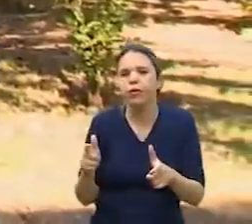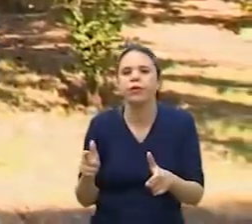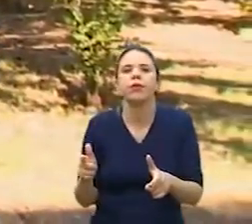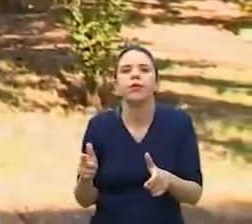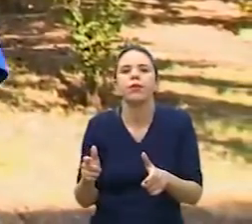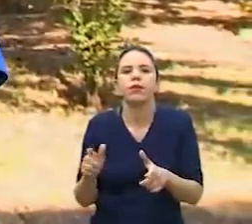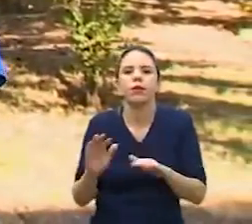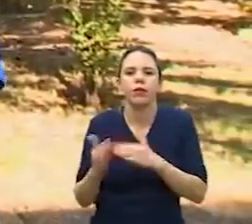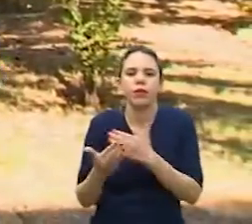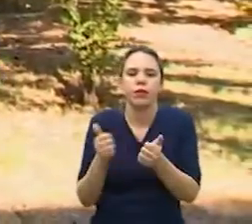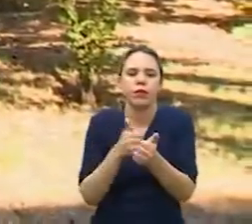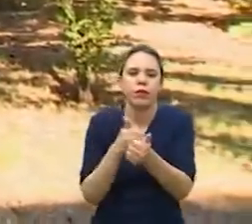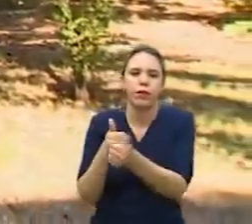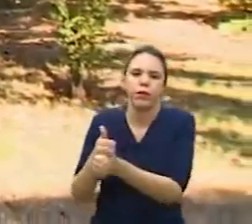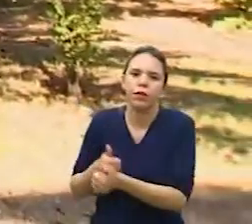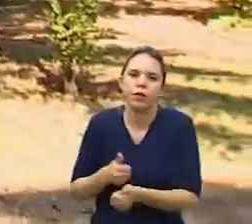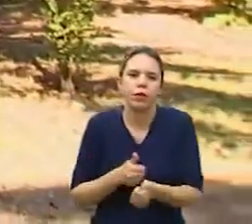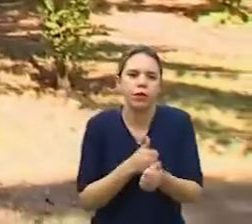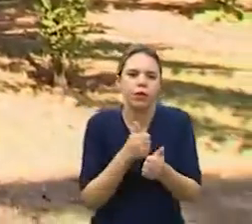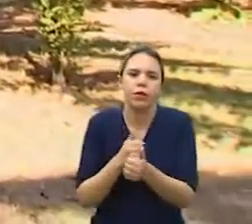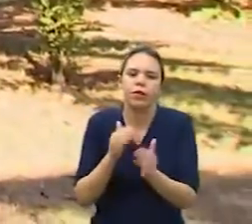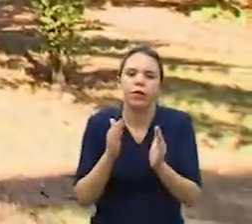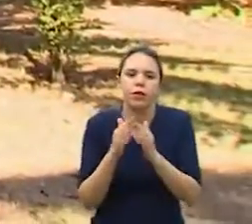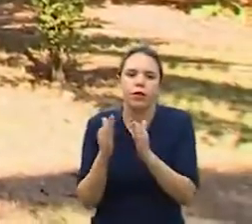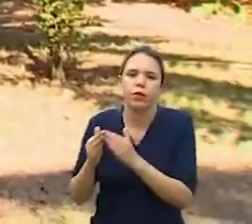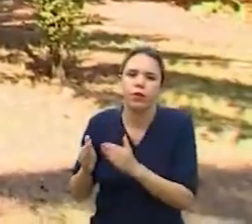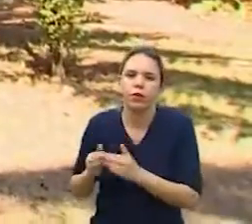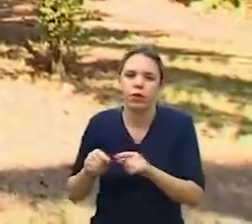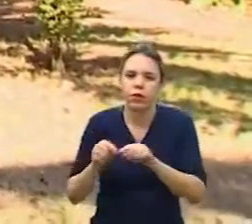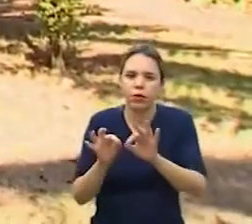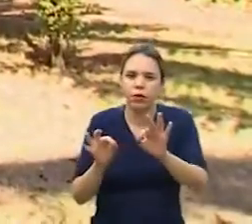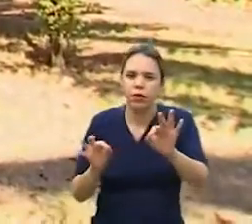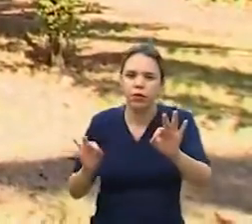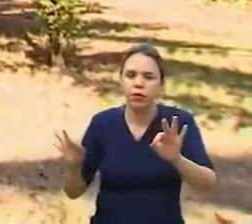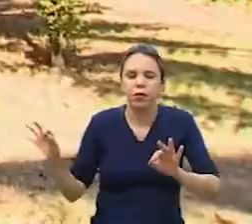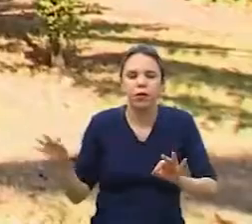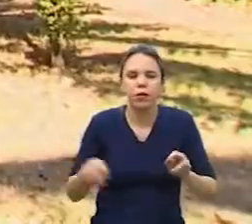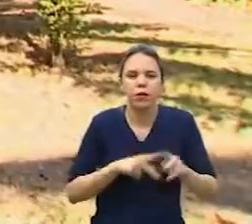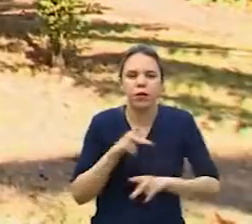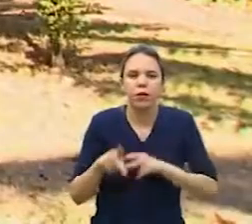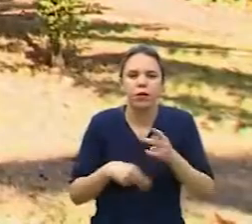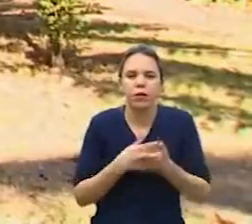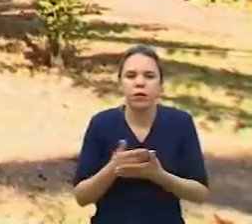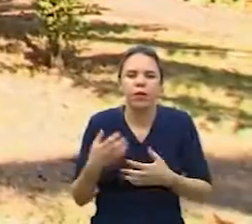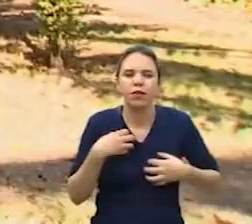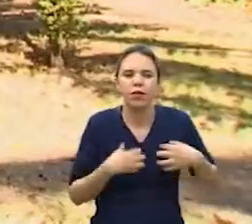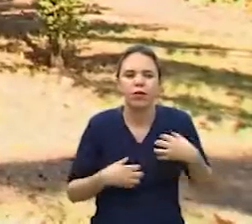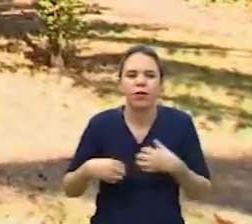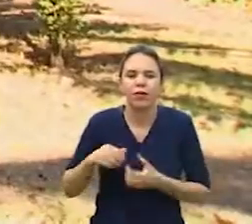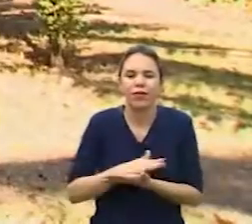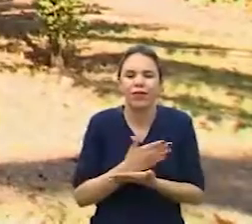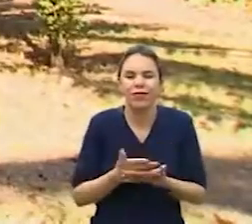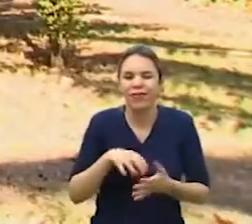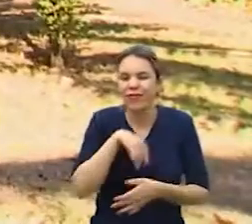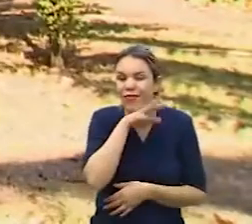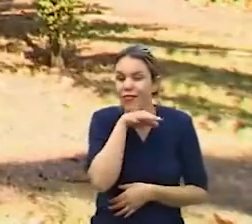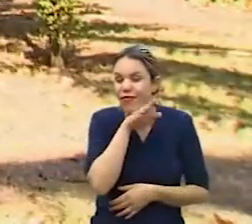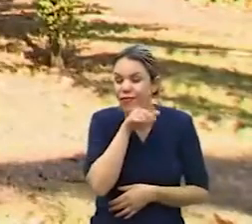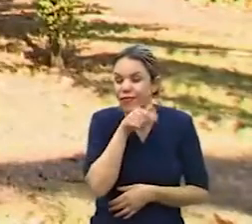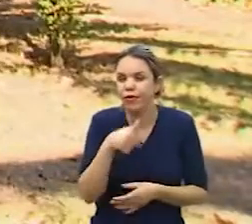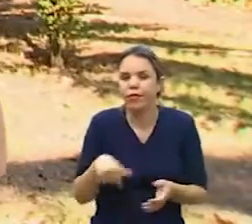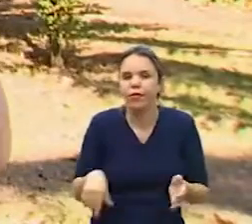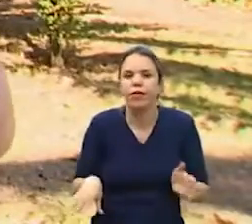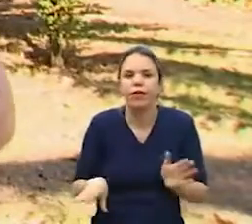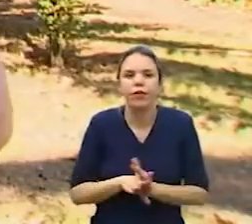criar vilas em volta, casas, quarteirões e tal. E as pessoas começaram a ficar incomodadas com os